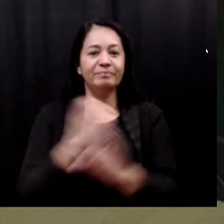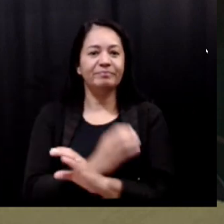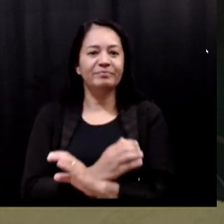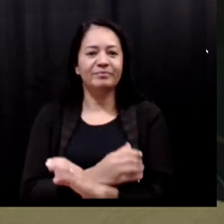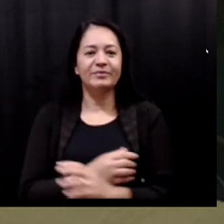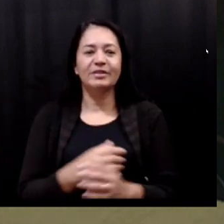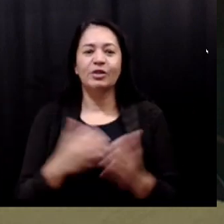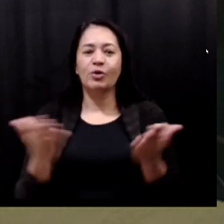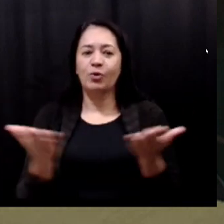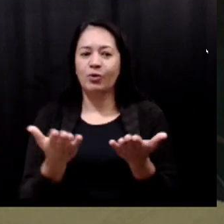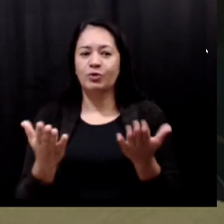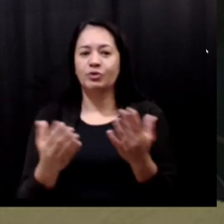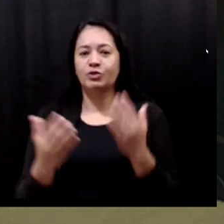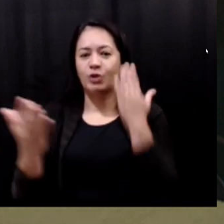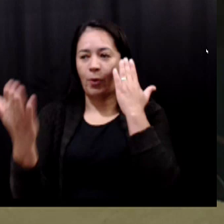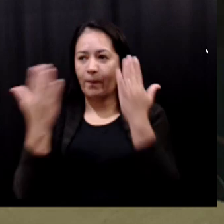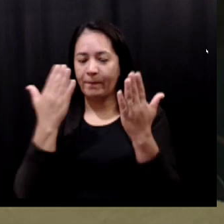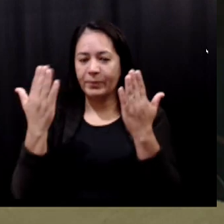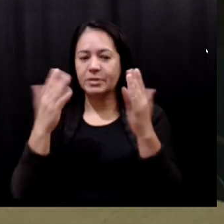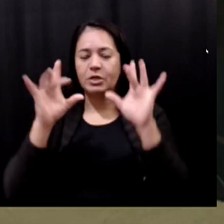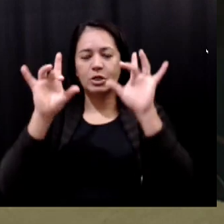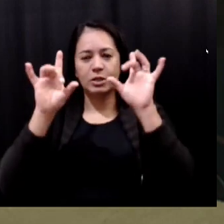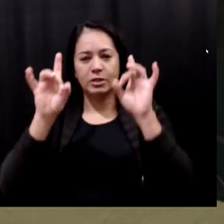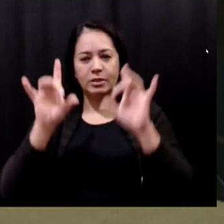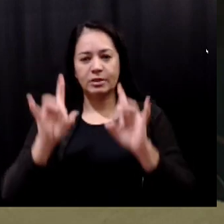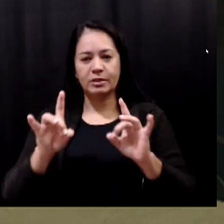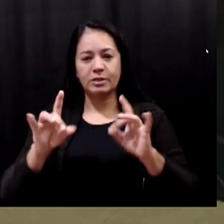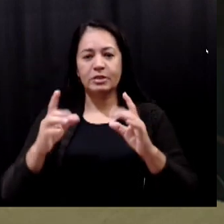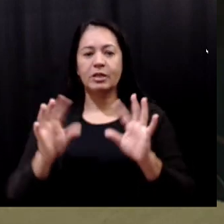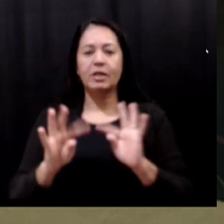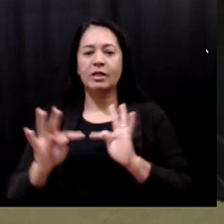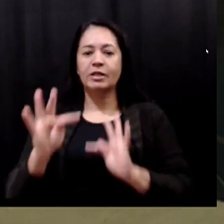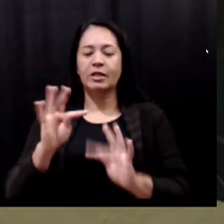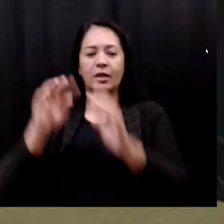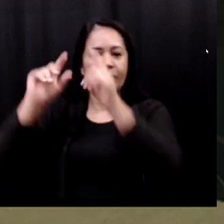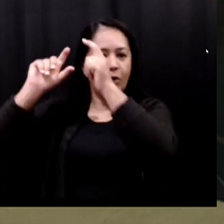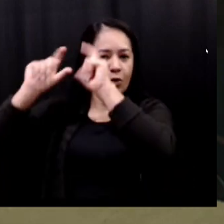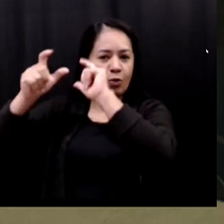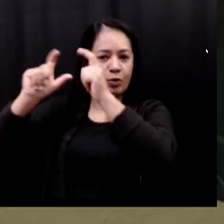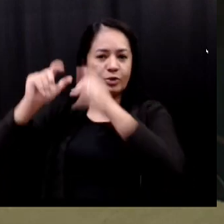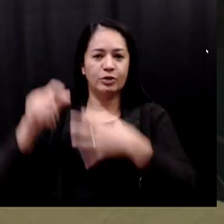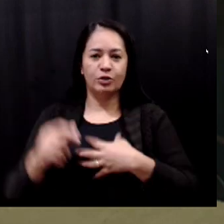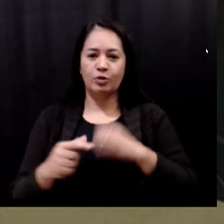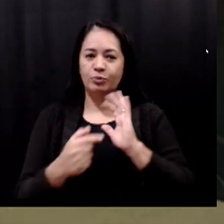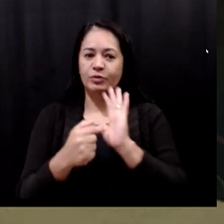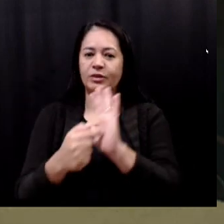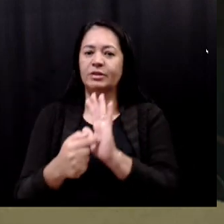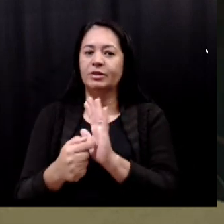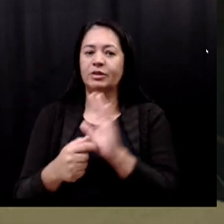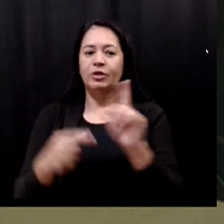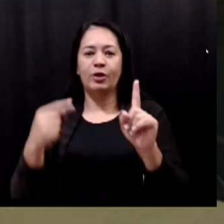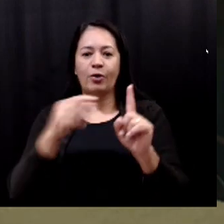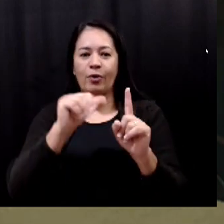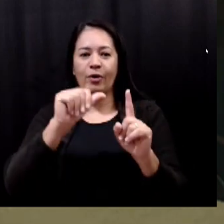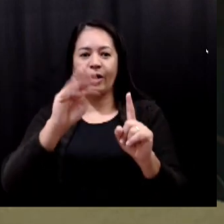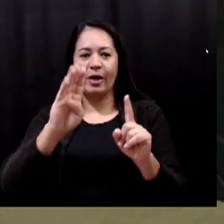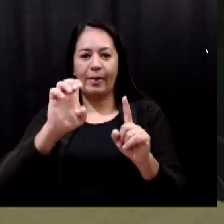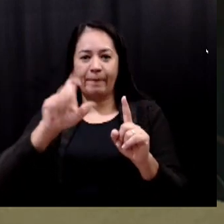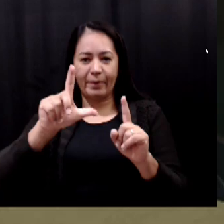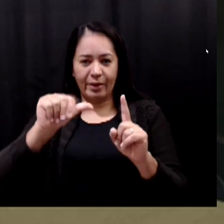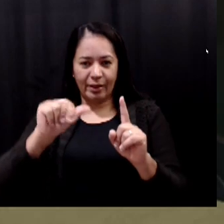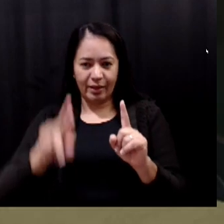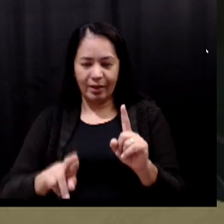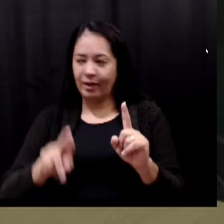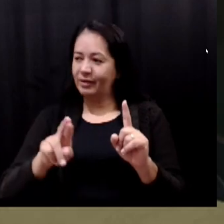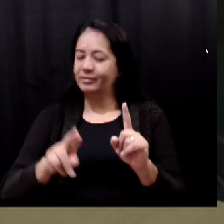psicólogo, especialista em terapia cognitivo-comportamental, Abelardo Bosco, que vai conversar com a gente e trazer